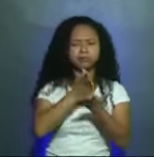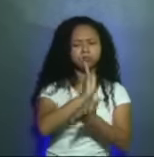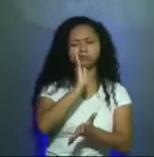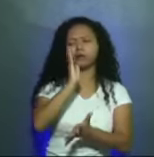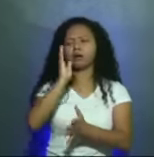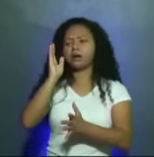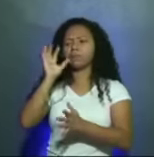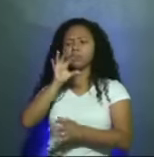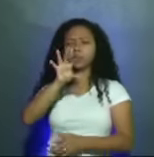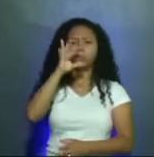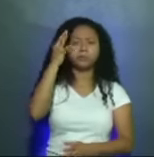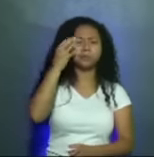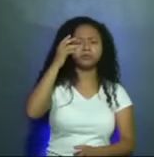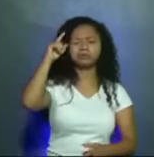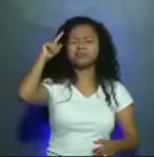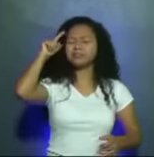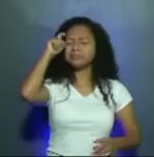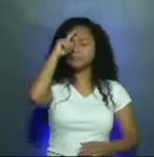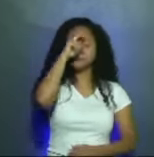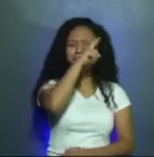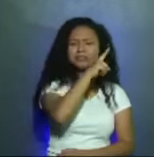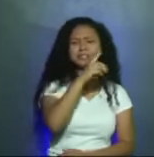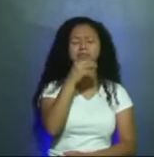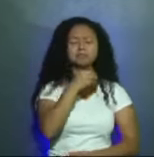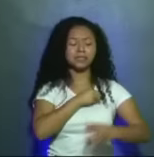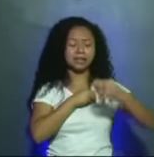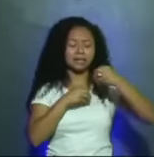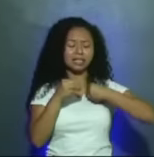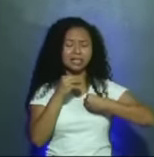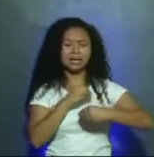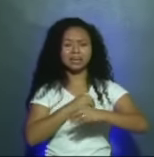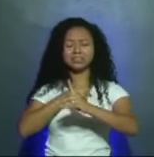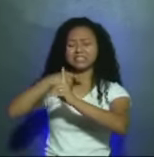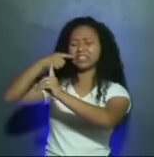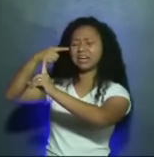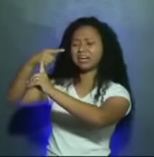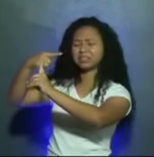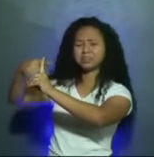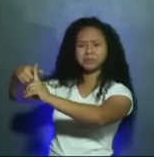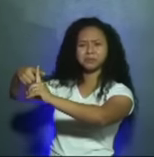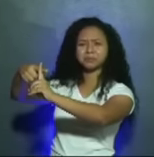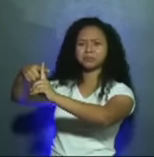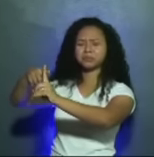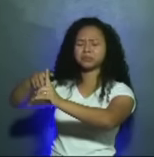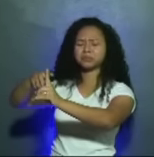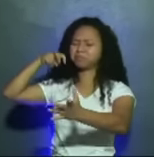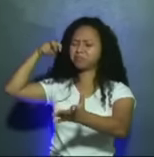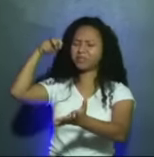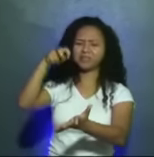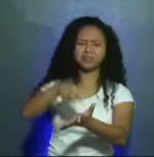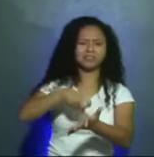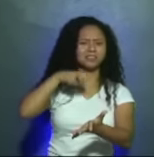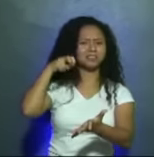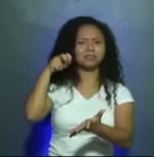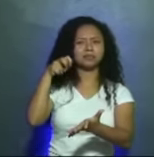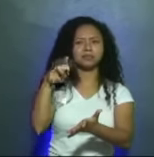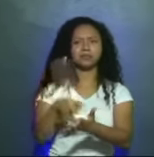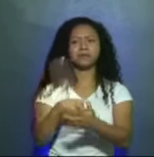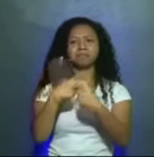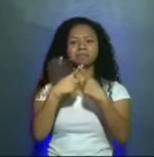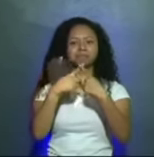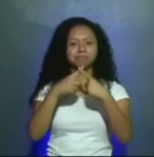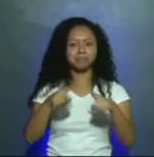o pecado sobre ele, a rejeição de Jesus, mas aí sim